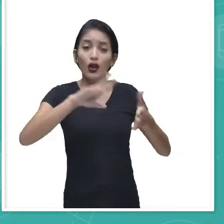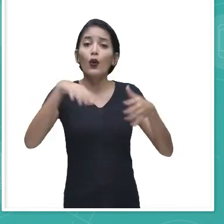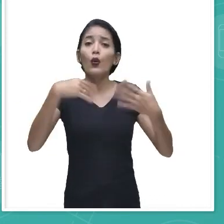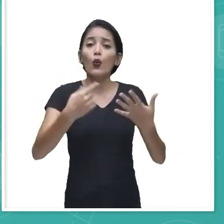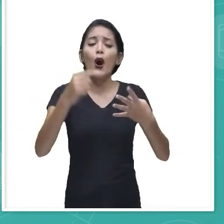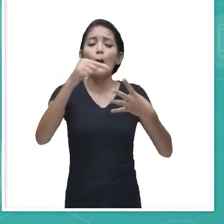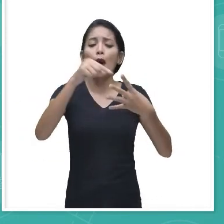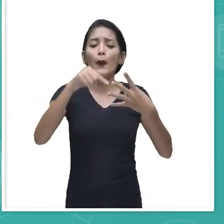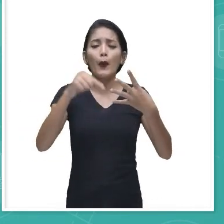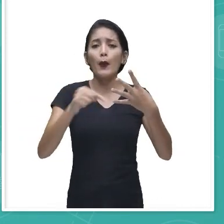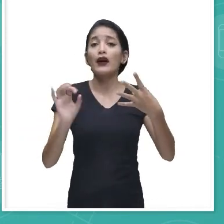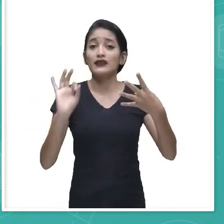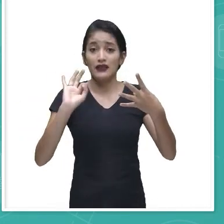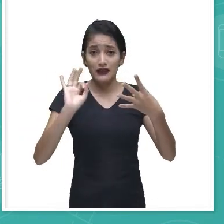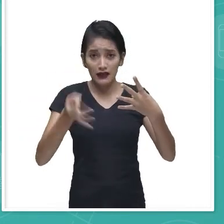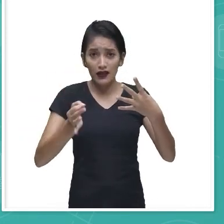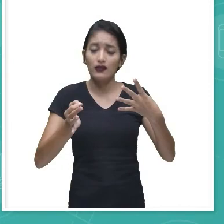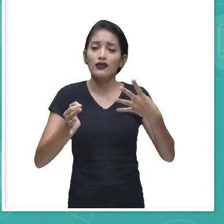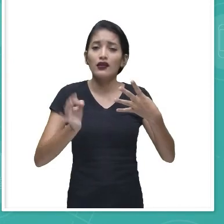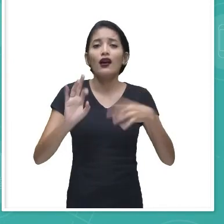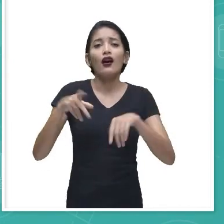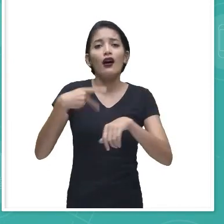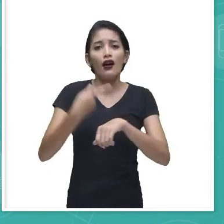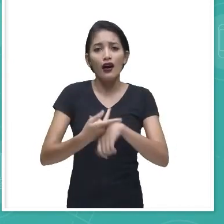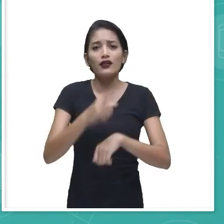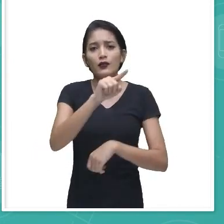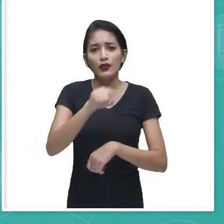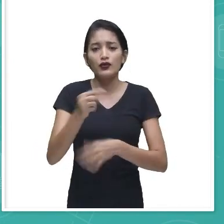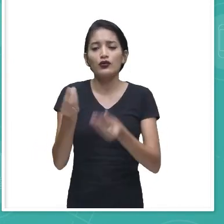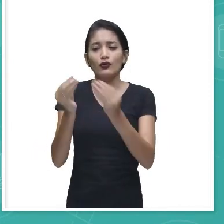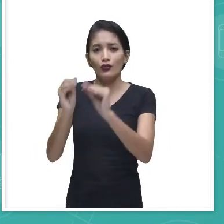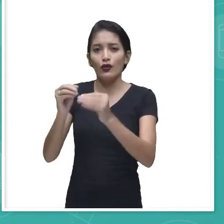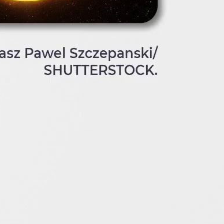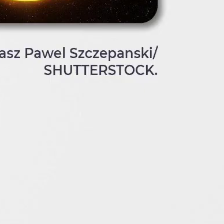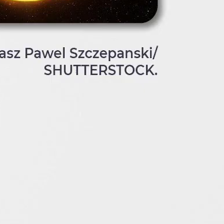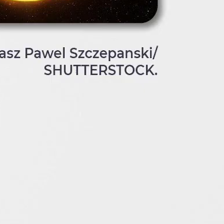vocês acham que é correta e marquem lá no chat para a gente ver.